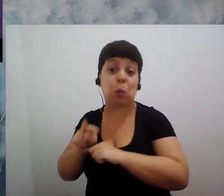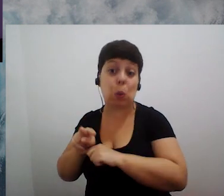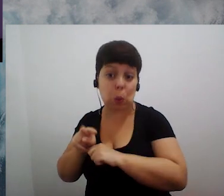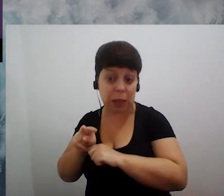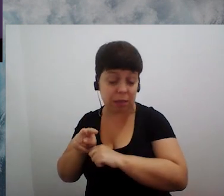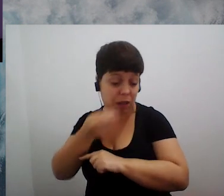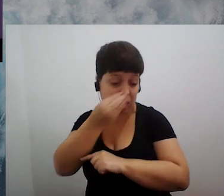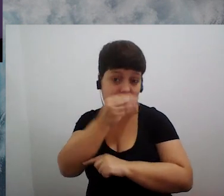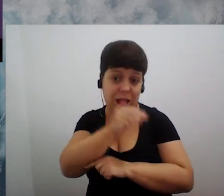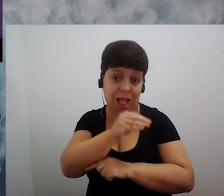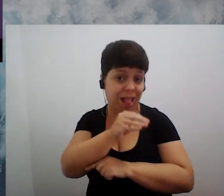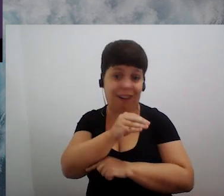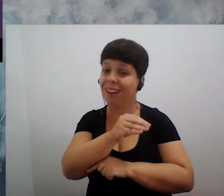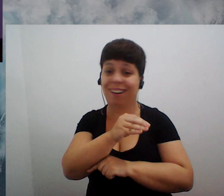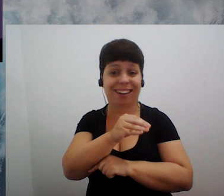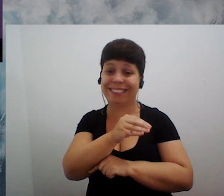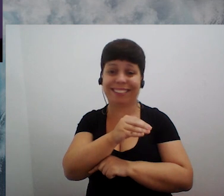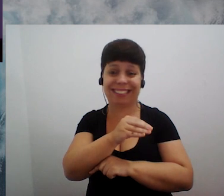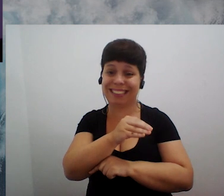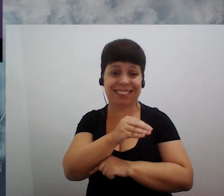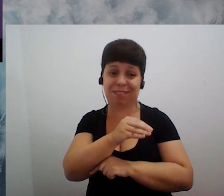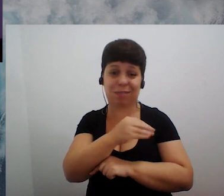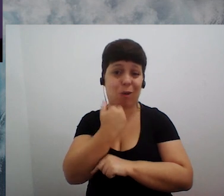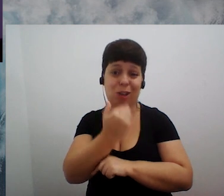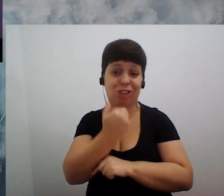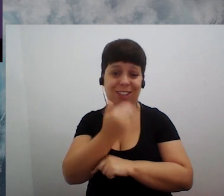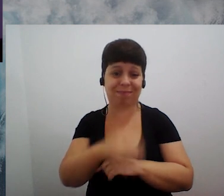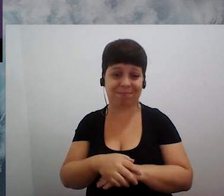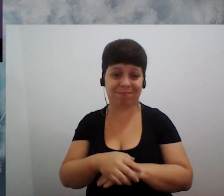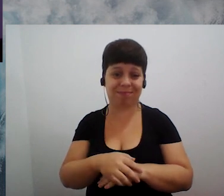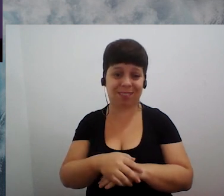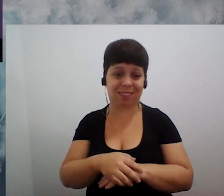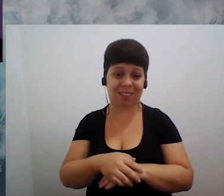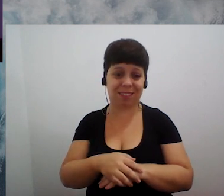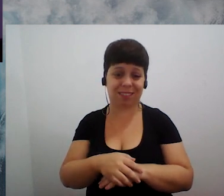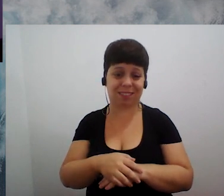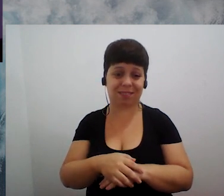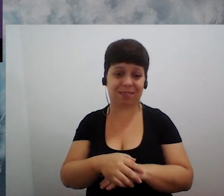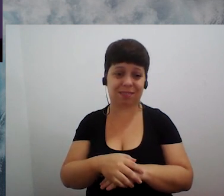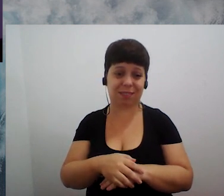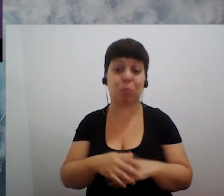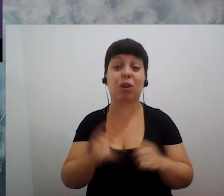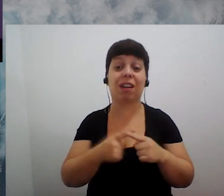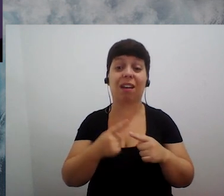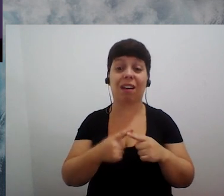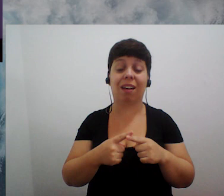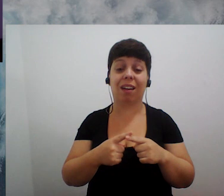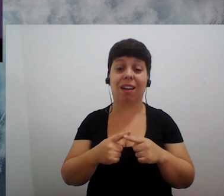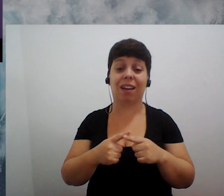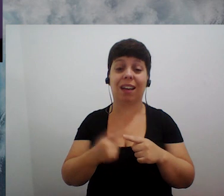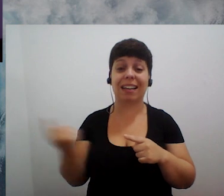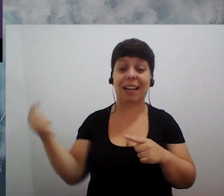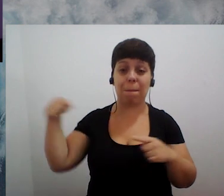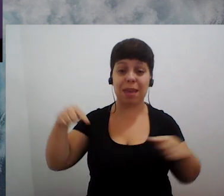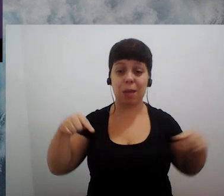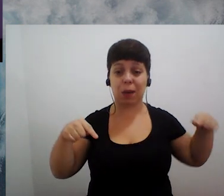não faz sentido cuidar do oceano e dar as costas para a favela, porque todos os caminhos nos levam